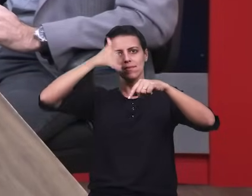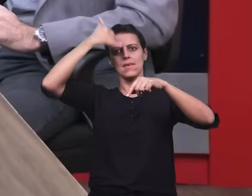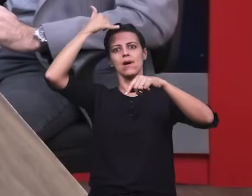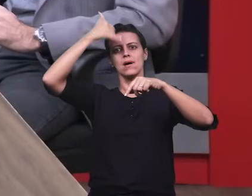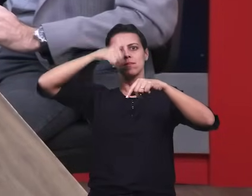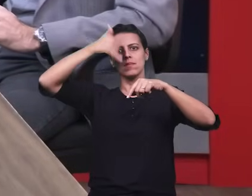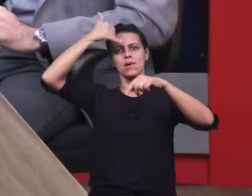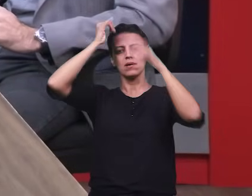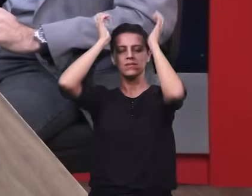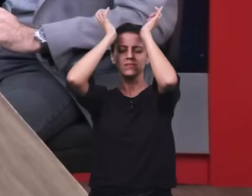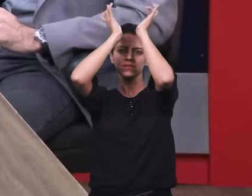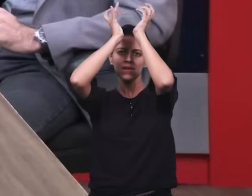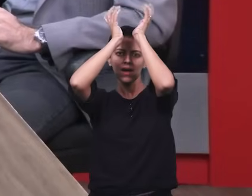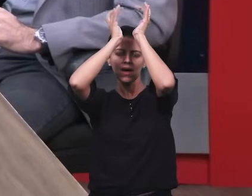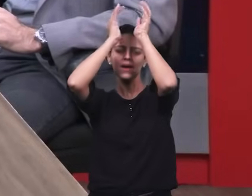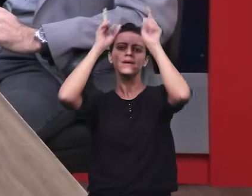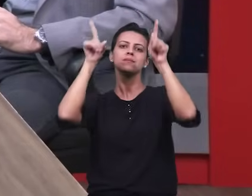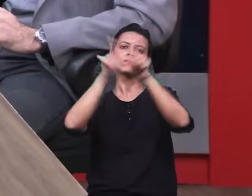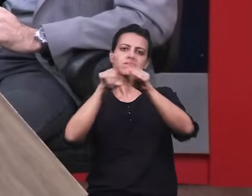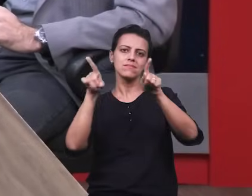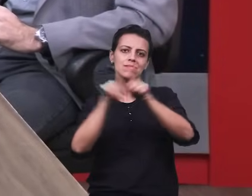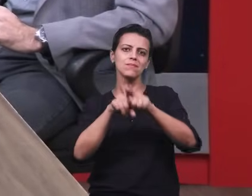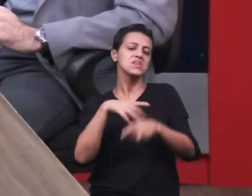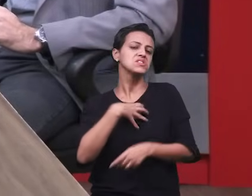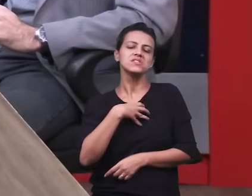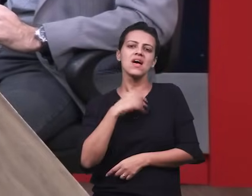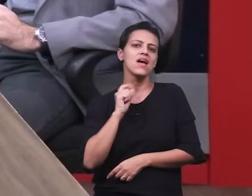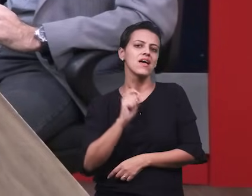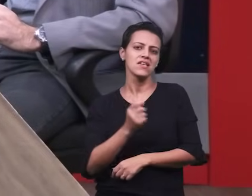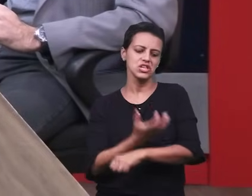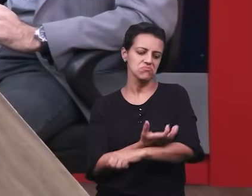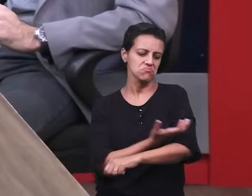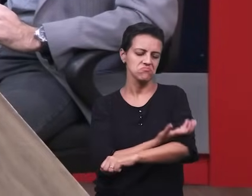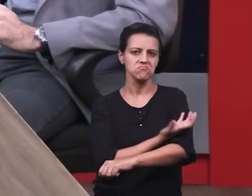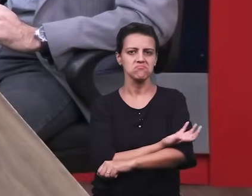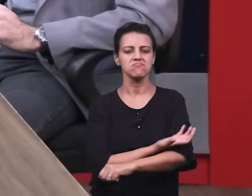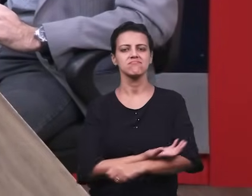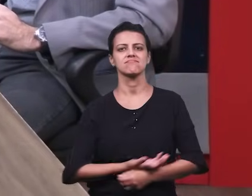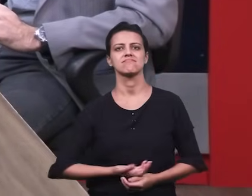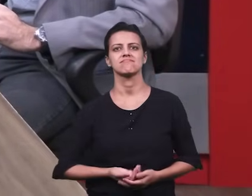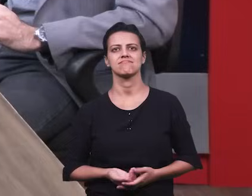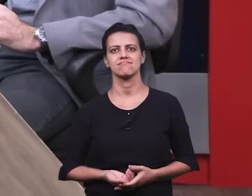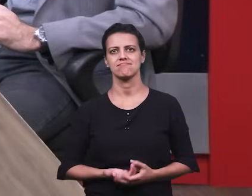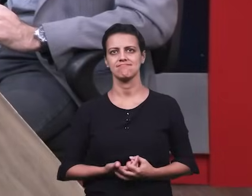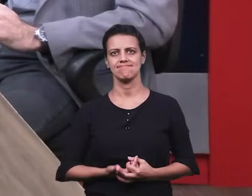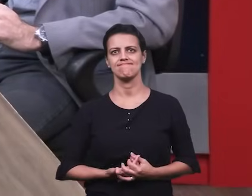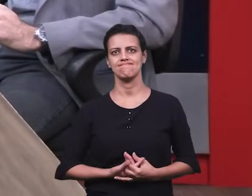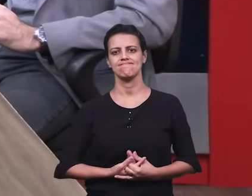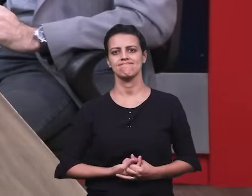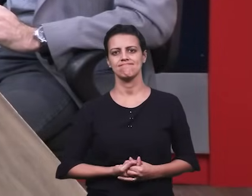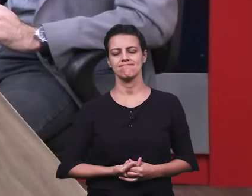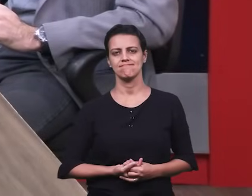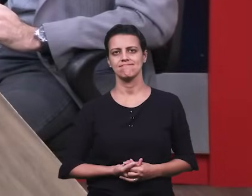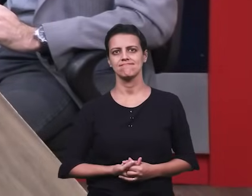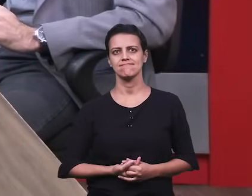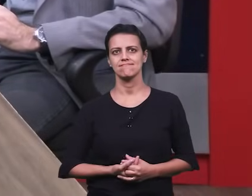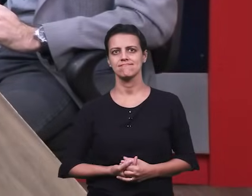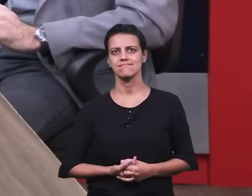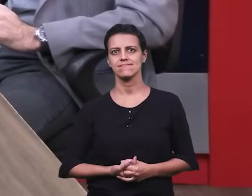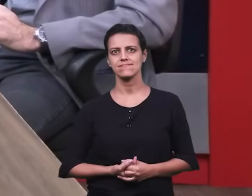do tato e vão transmitir em energia através do sistema